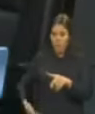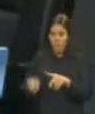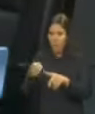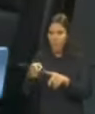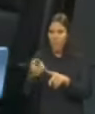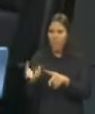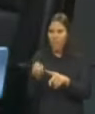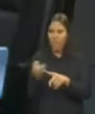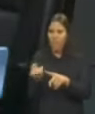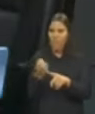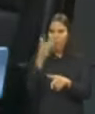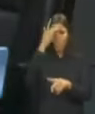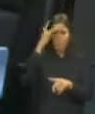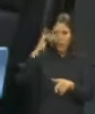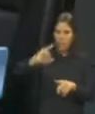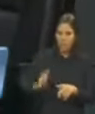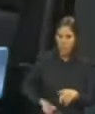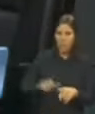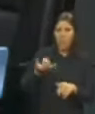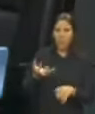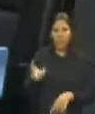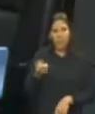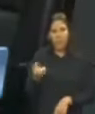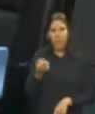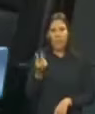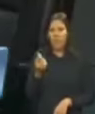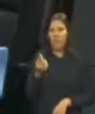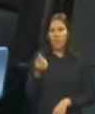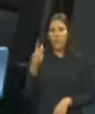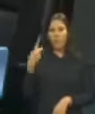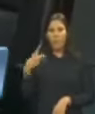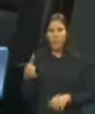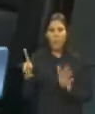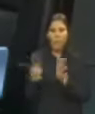péssima qualidade, não podemos deixar de dizer que em